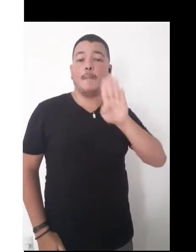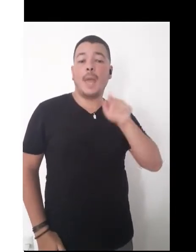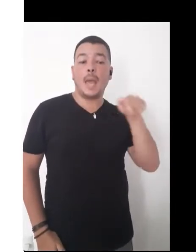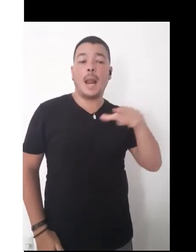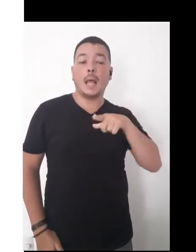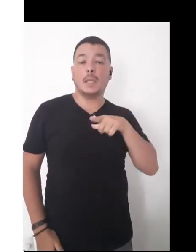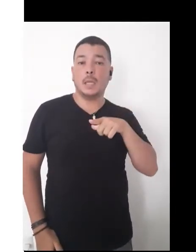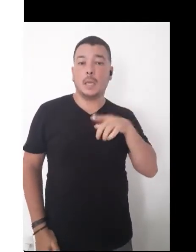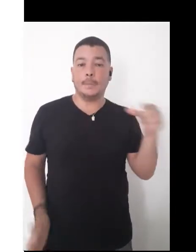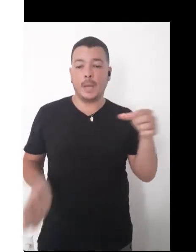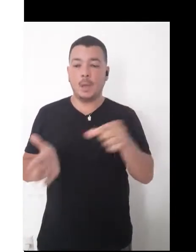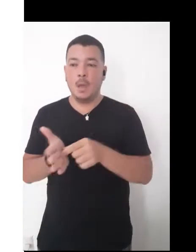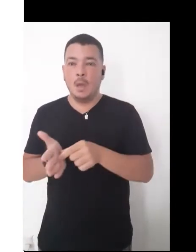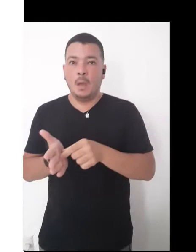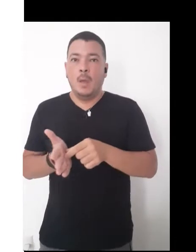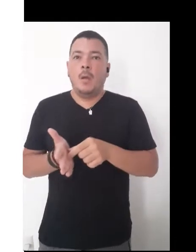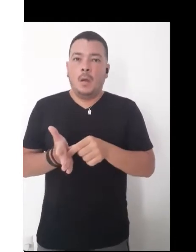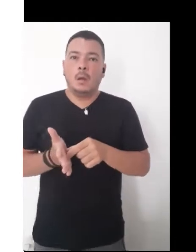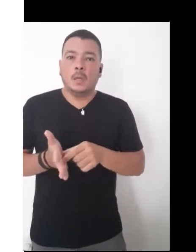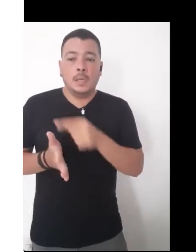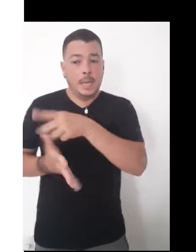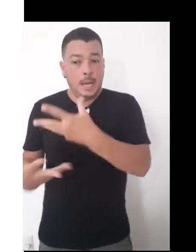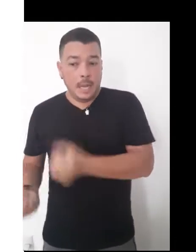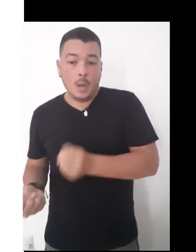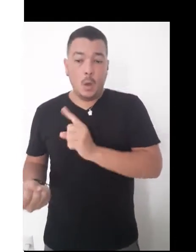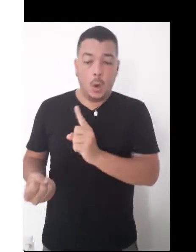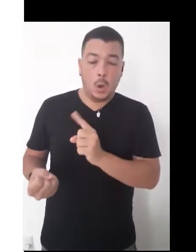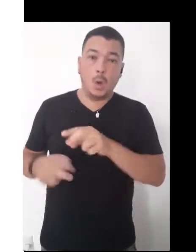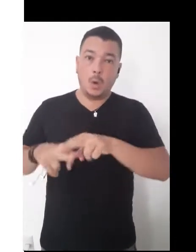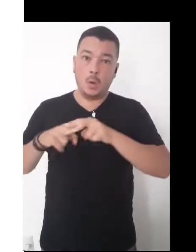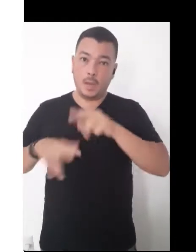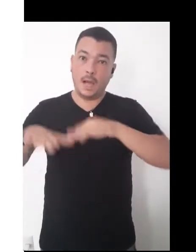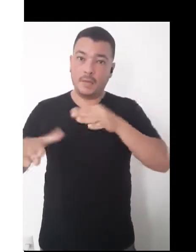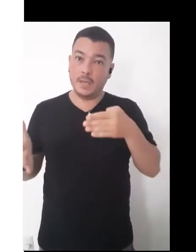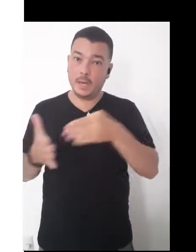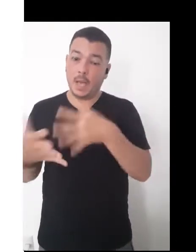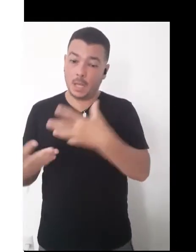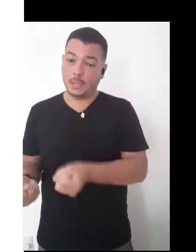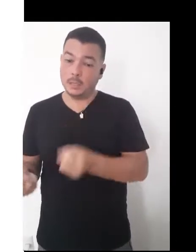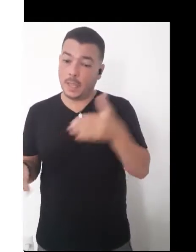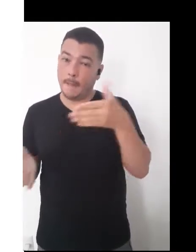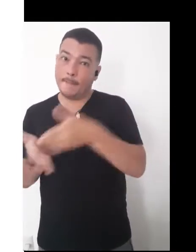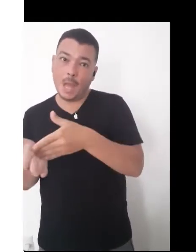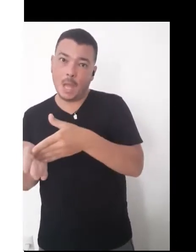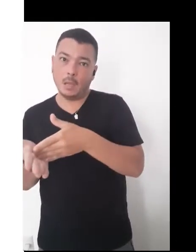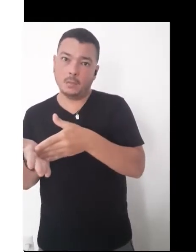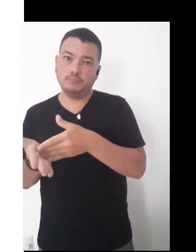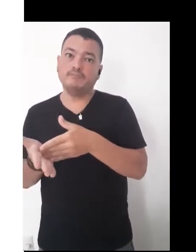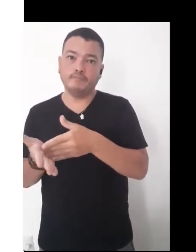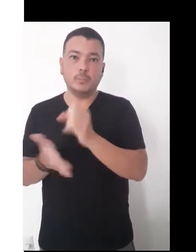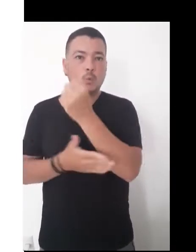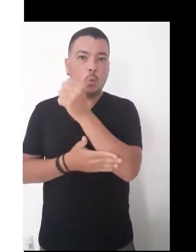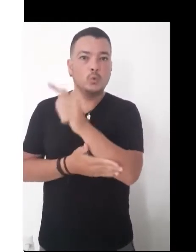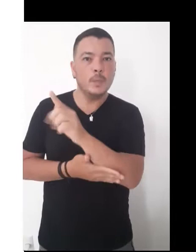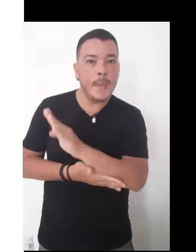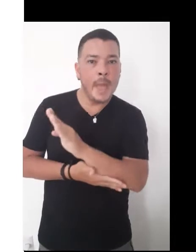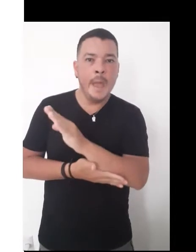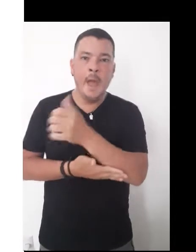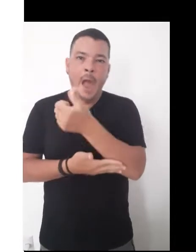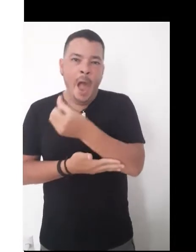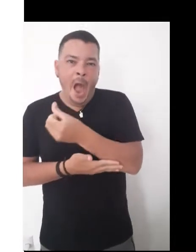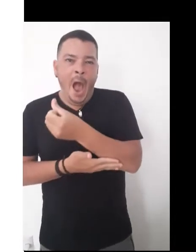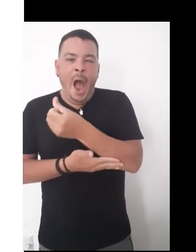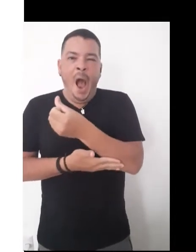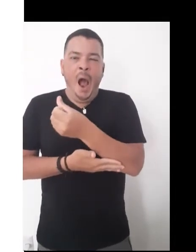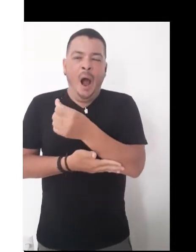tem? Minha placa-mãe vai aceitar no máximo determinada quantidade de gigabytes. 8 gigabytes, ou 16, ou 32,